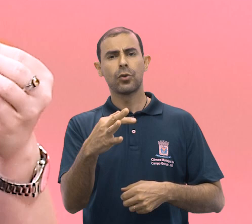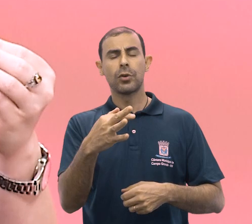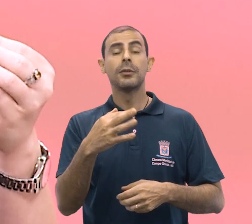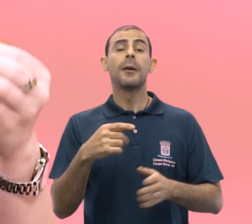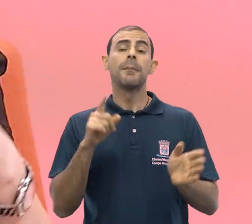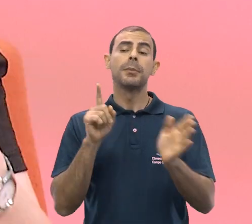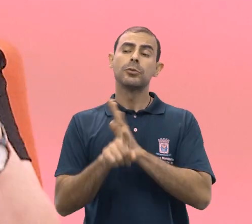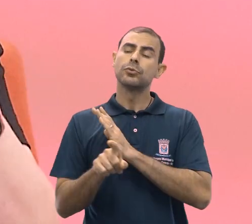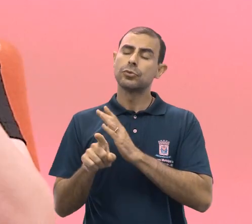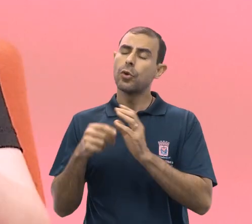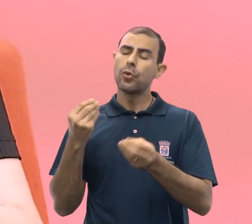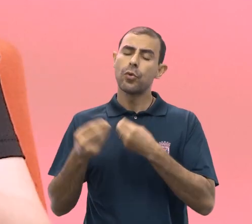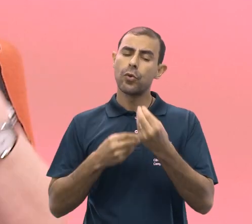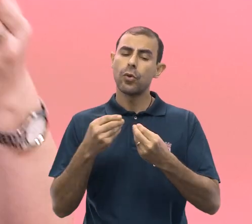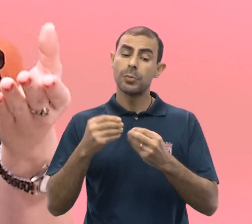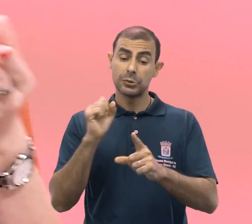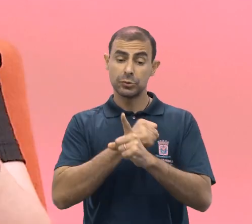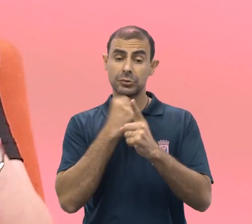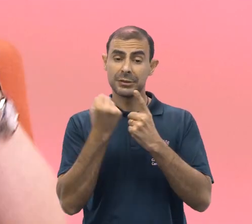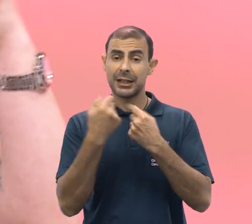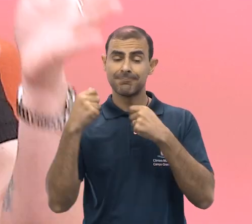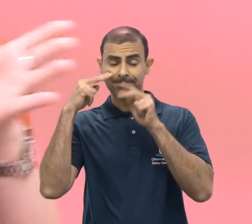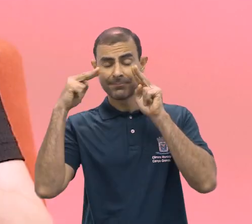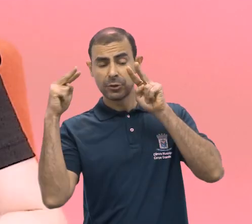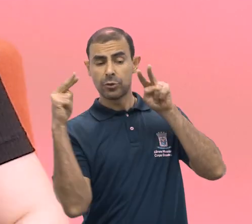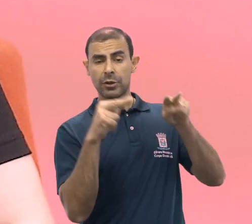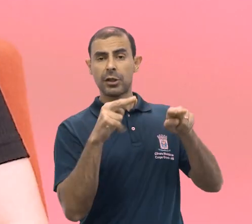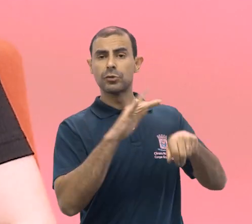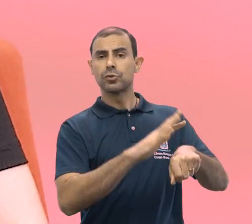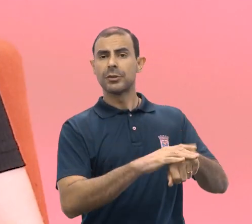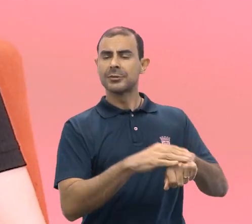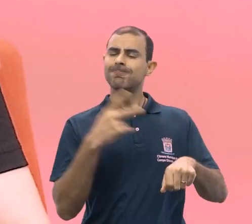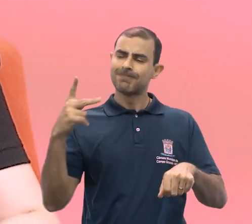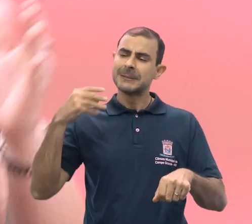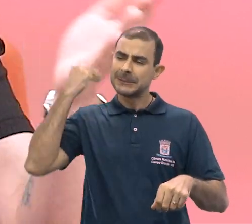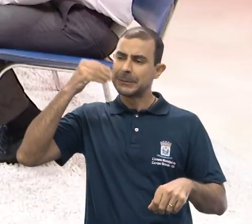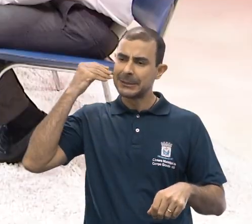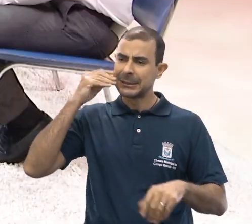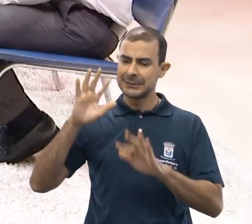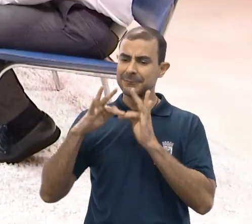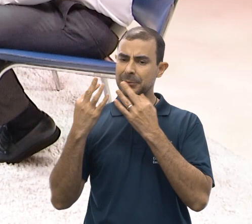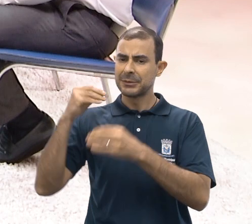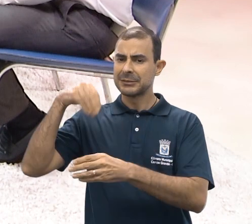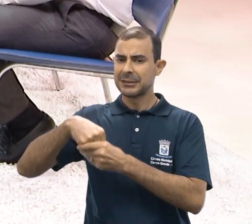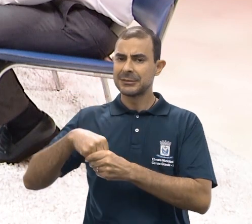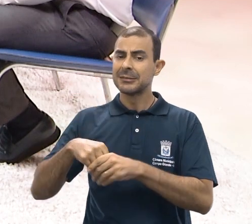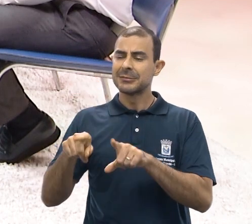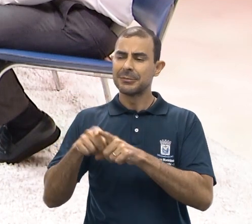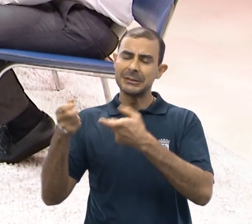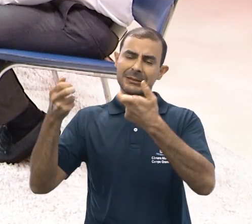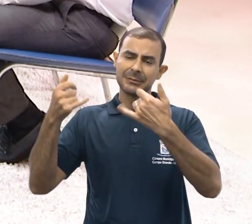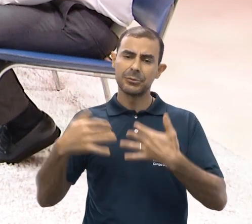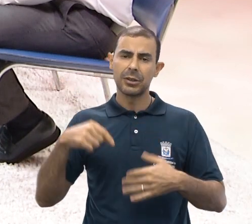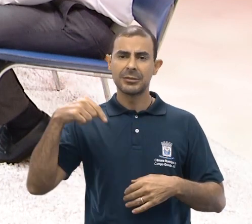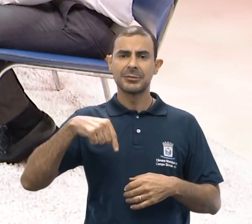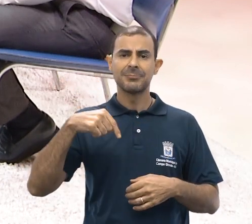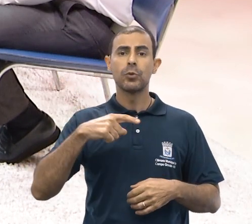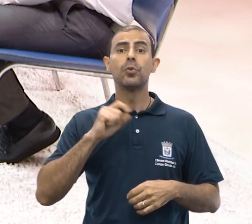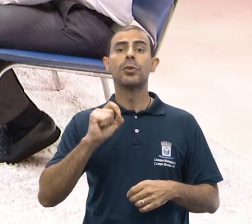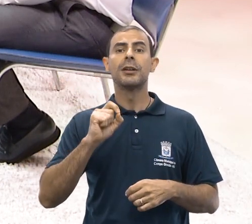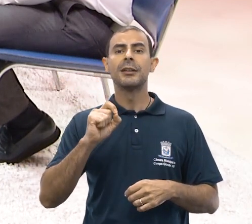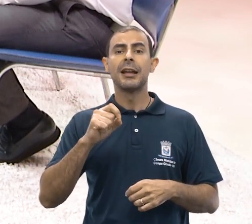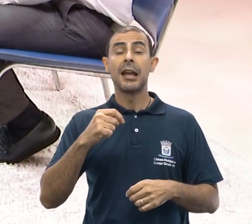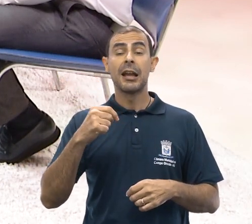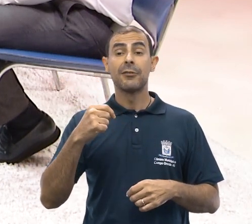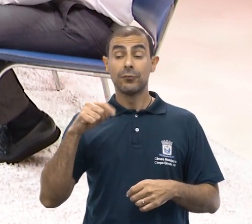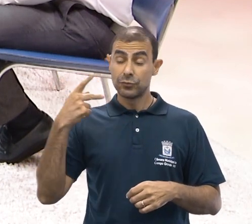né, precisa ter esse olhar para essa doença? Você que vivenciou aí na pele e até mesmo falou aqui pra gente, né, que acabou sendo